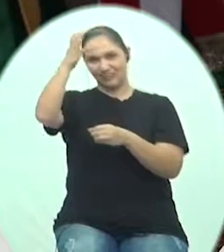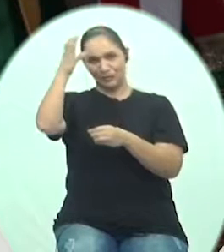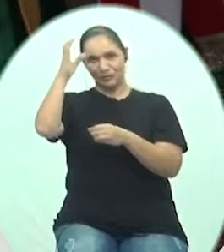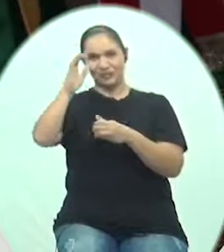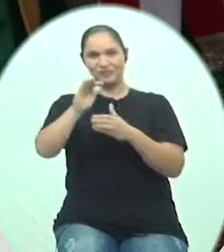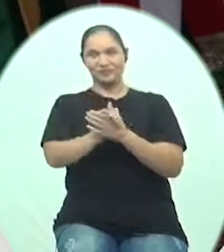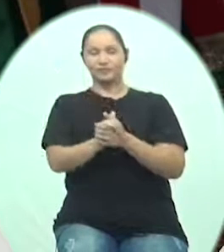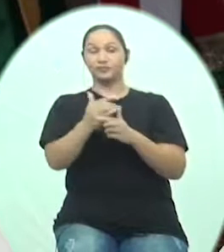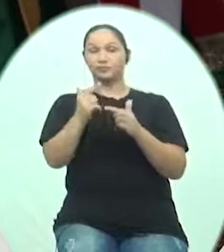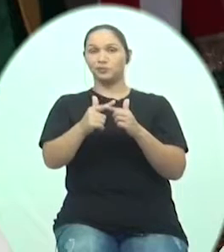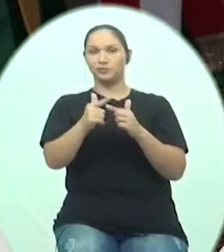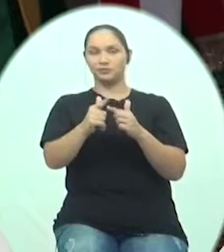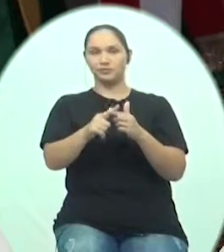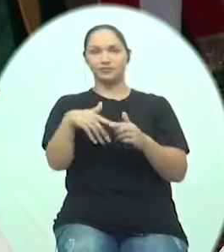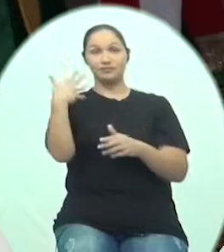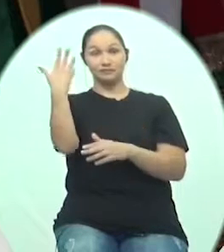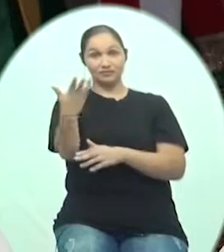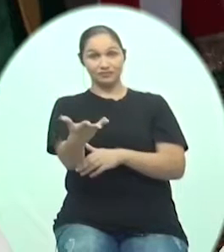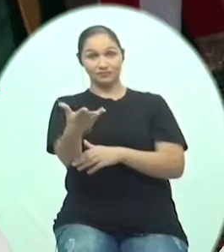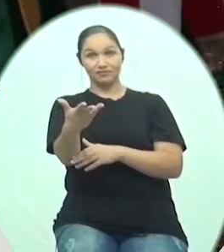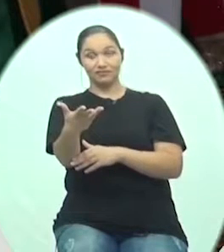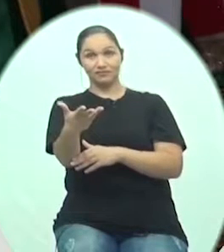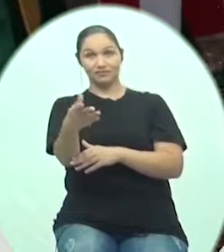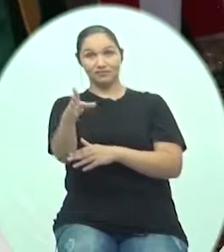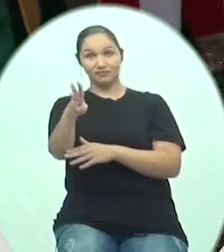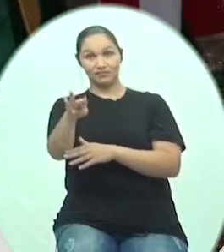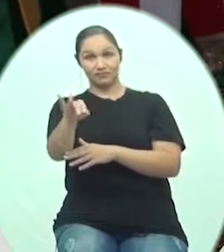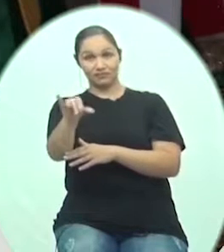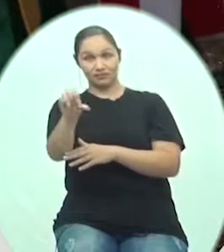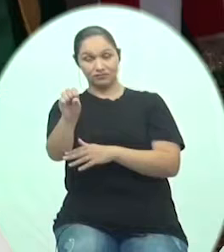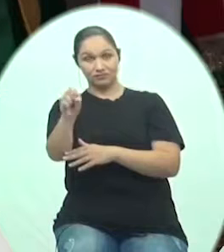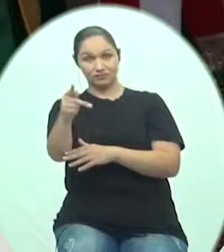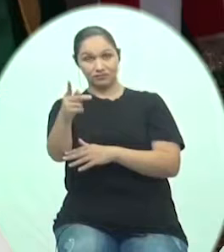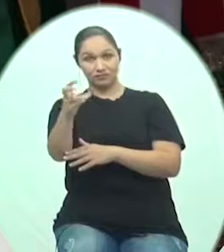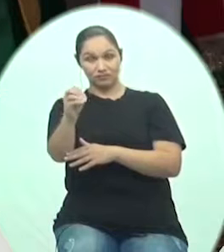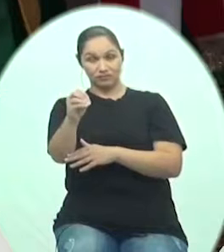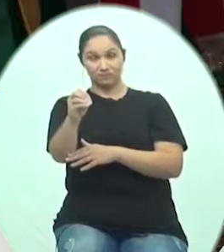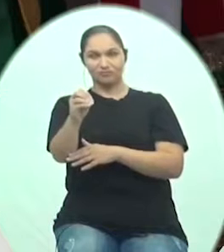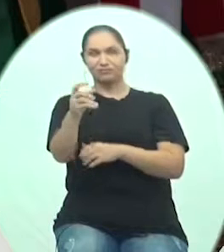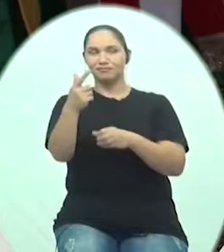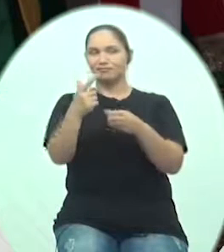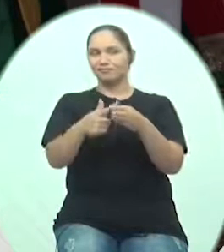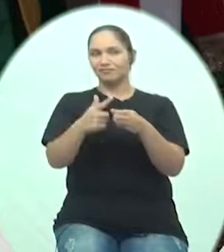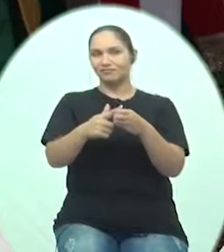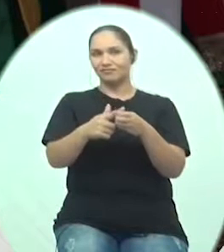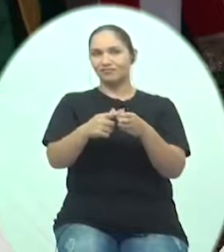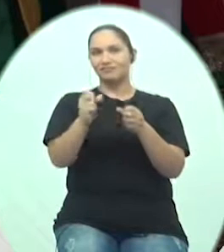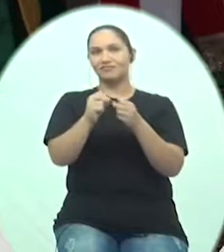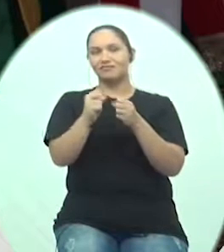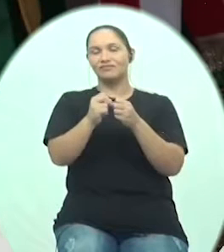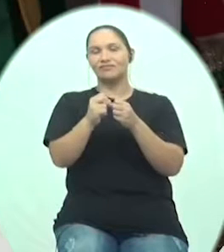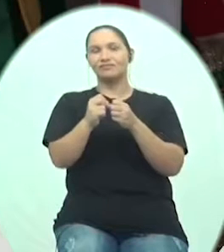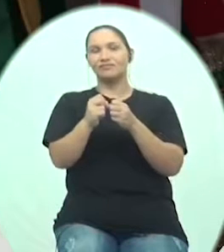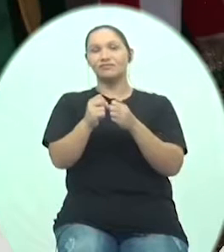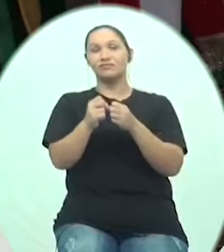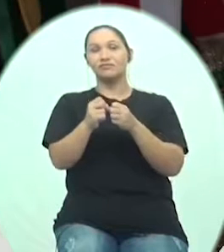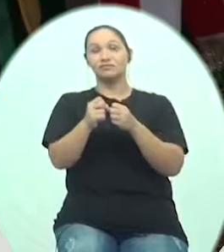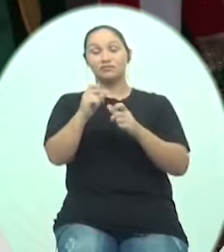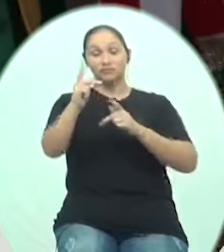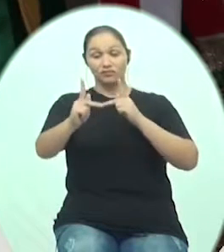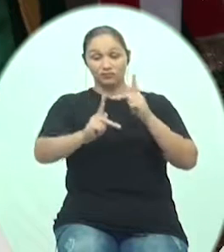aonde o Senhor cuida da nossa diocese cuida muito bem levanto muito carinho muita paz nossa população